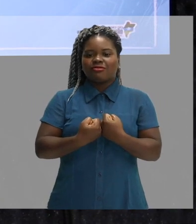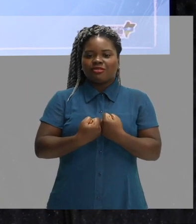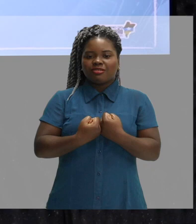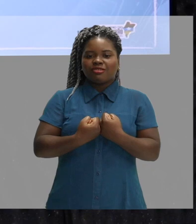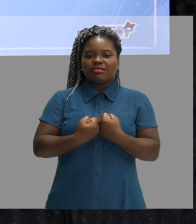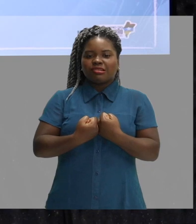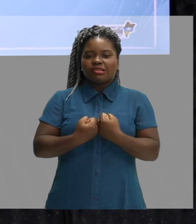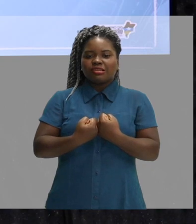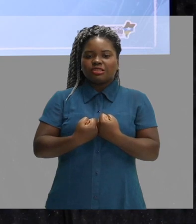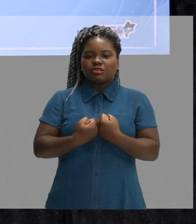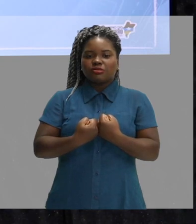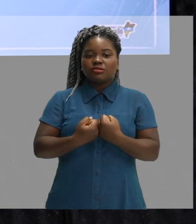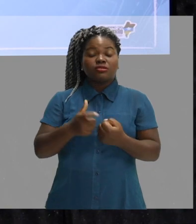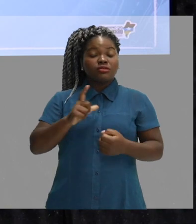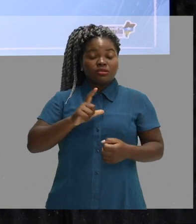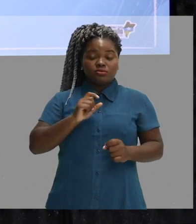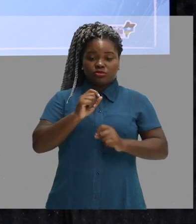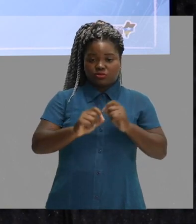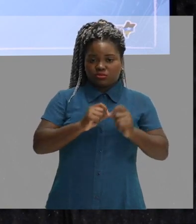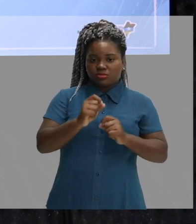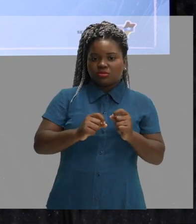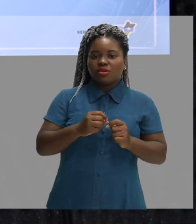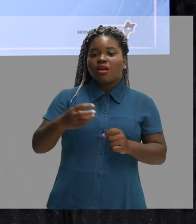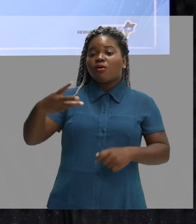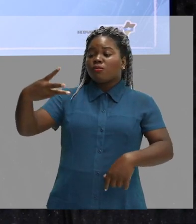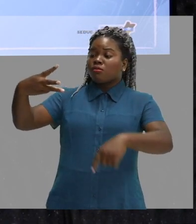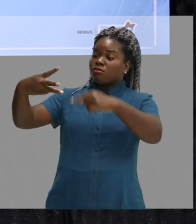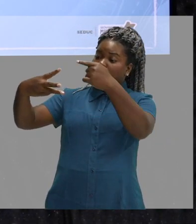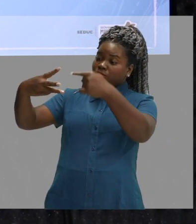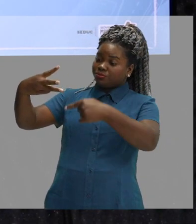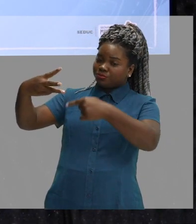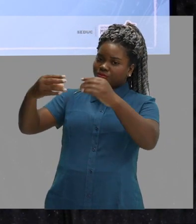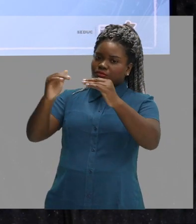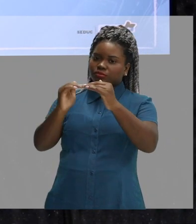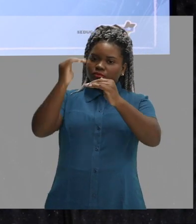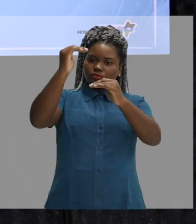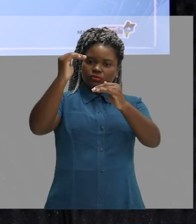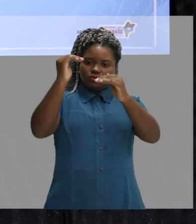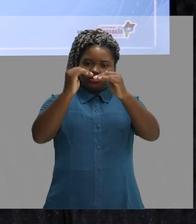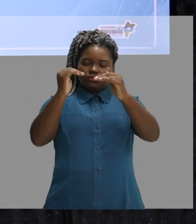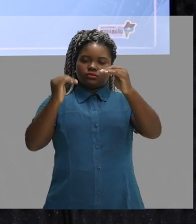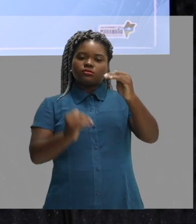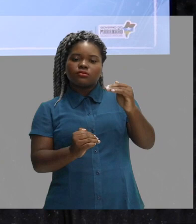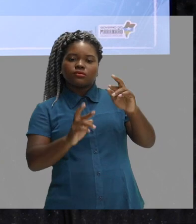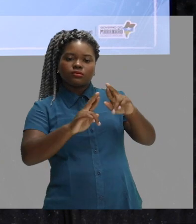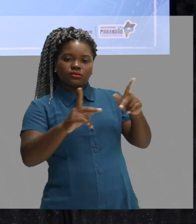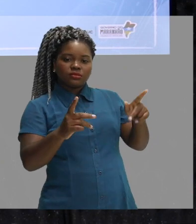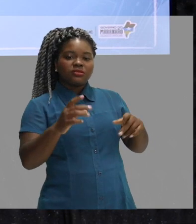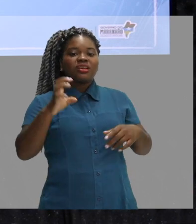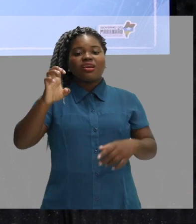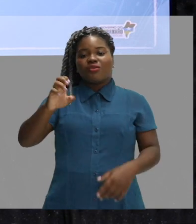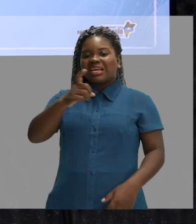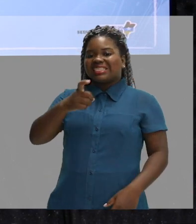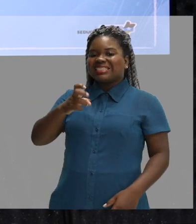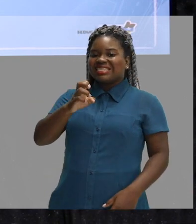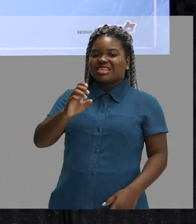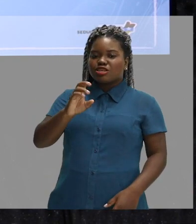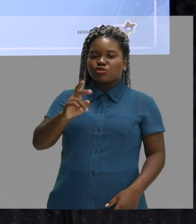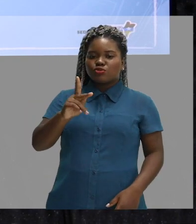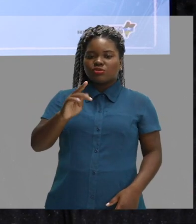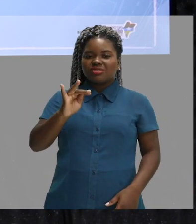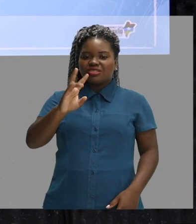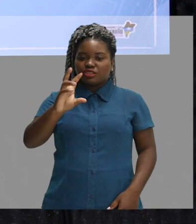poder. E aí estamos falando sobre a existência de três esferas de poder diferentes, que é o executivo,